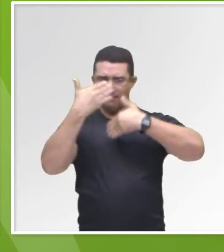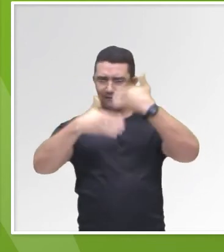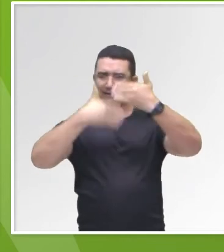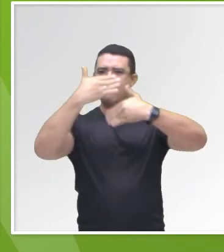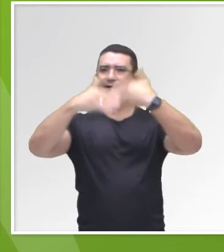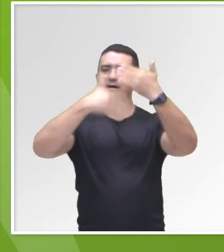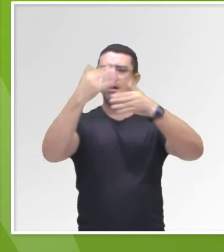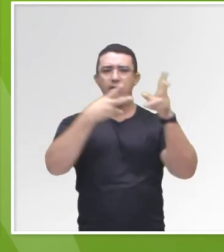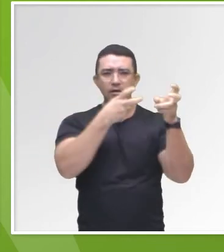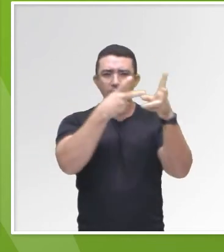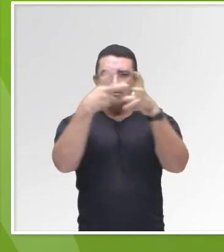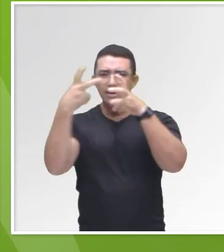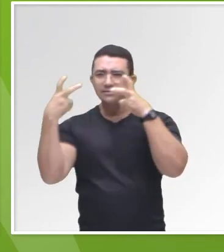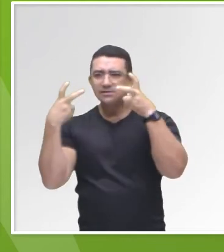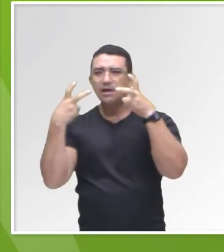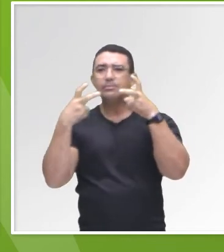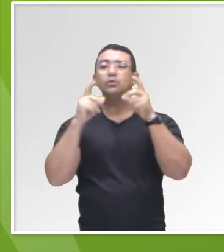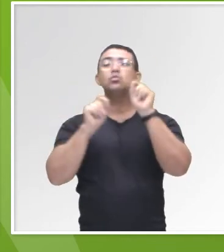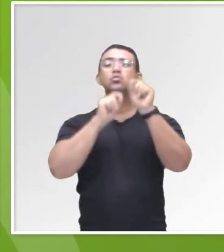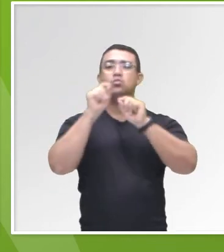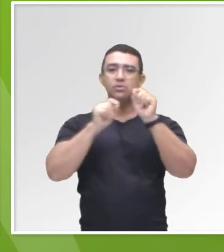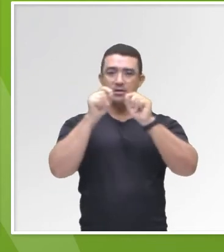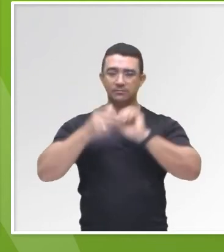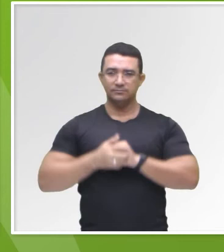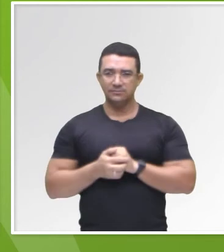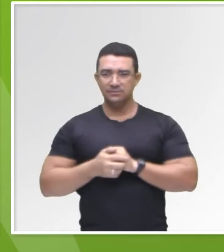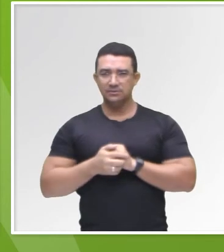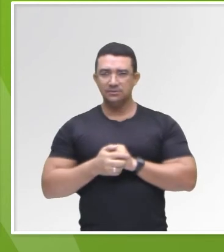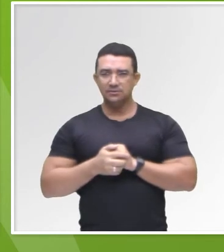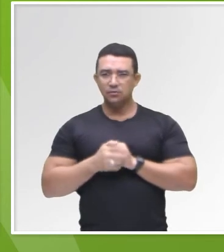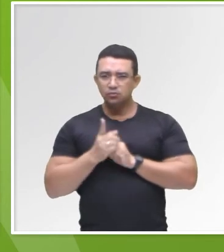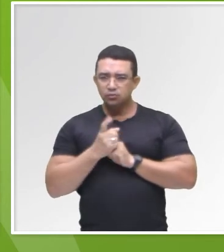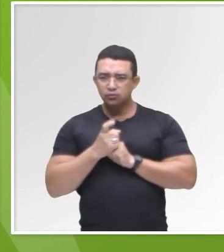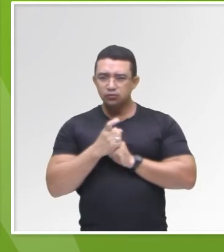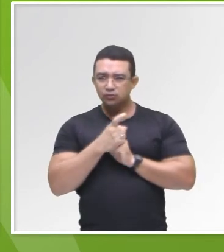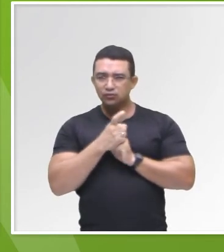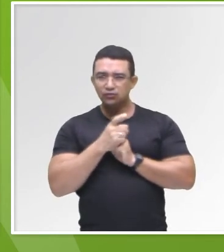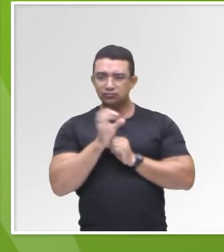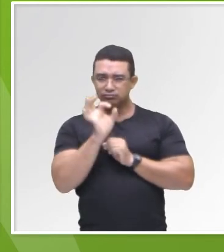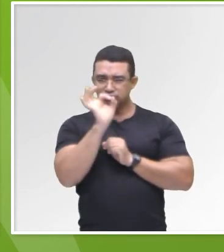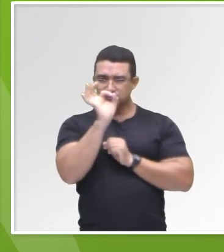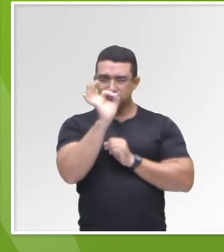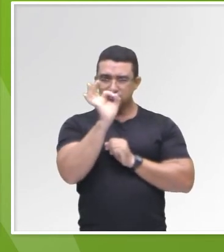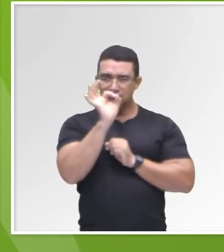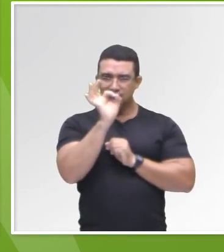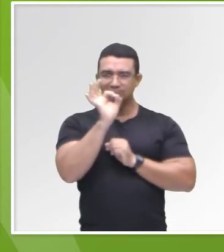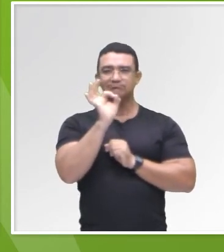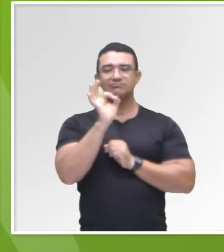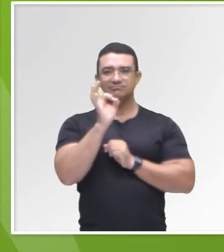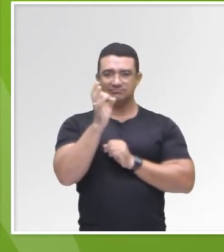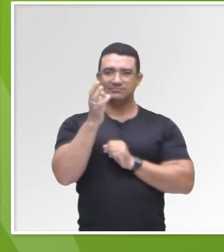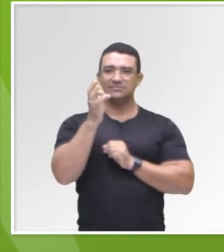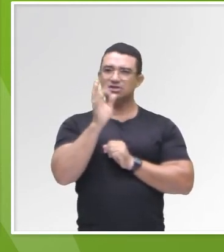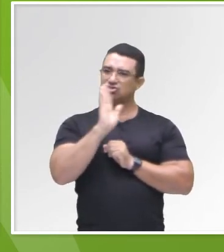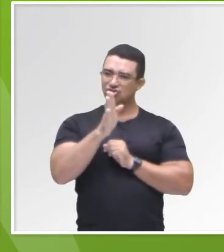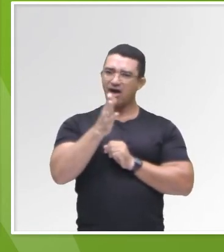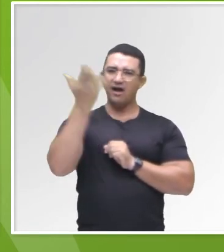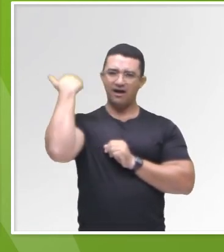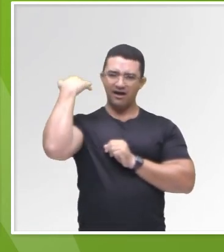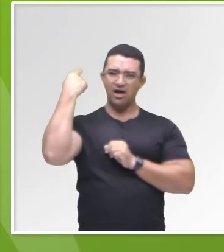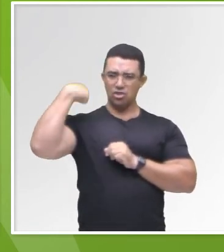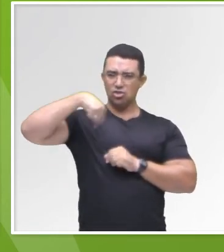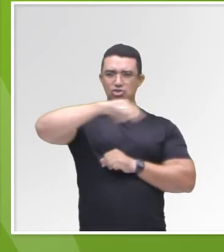está observando lá o embrião e todo mundo sabe que nós já fomos uma única célula, que passou por